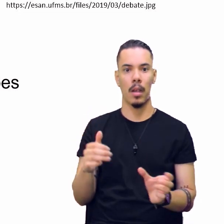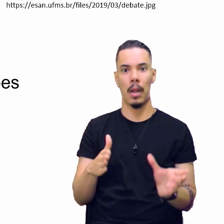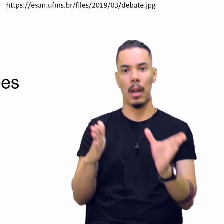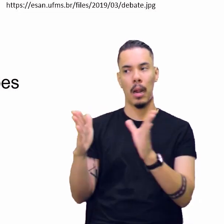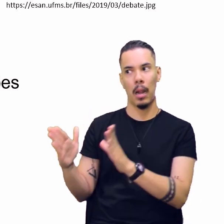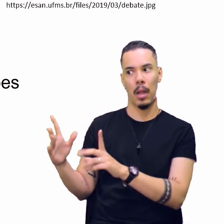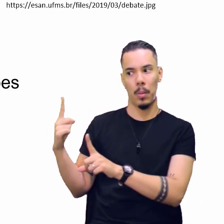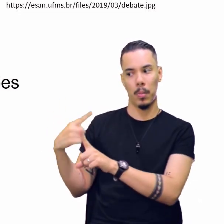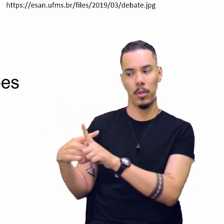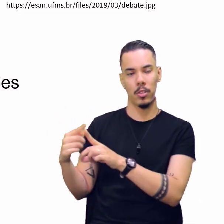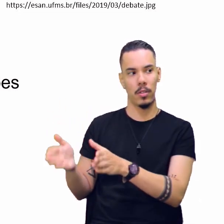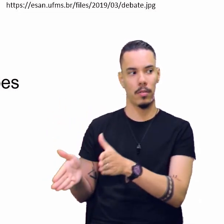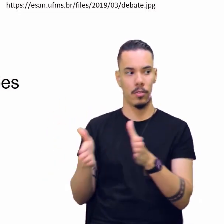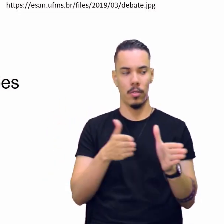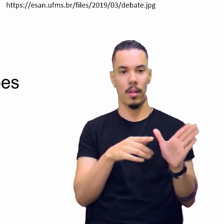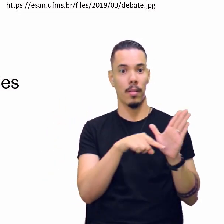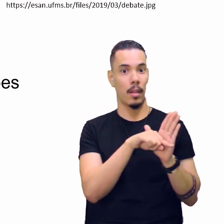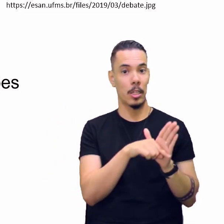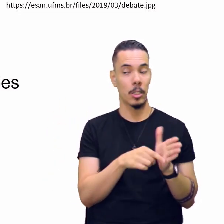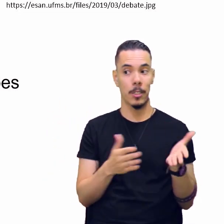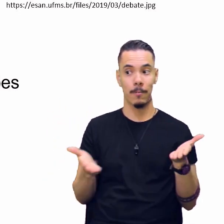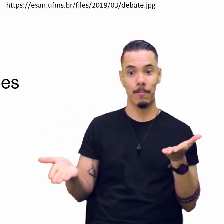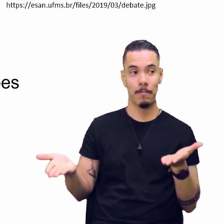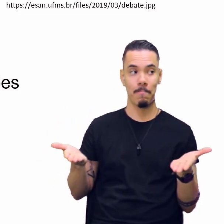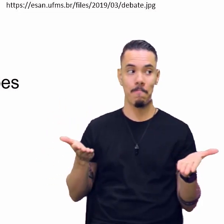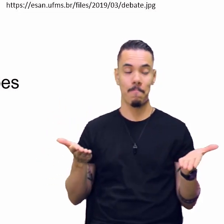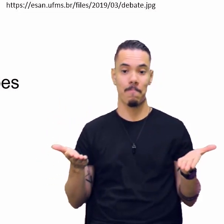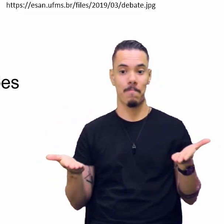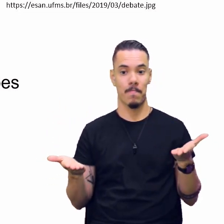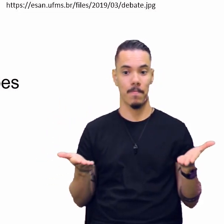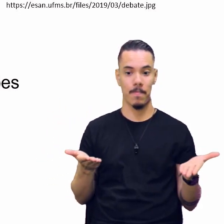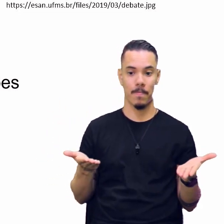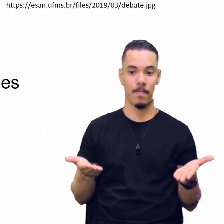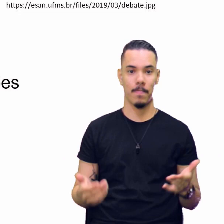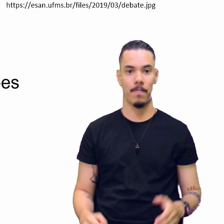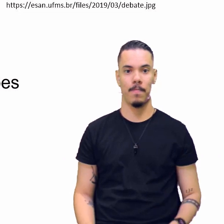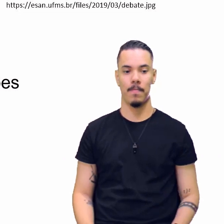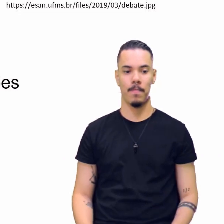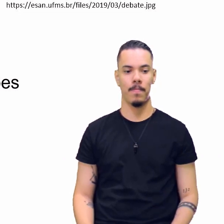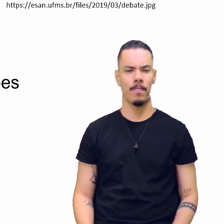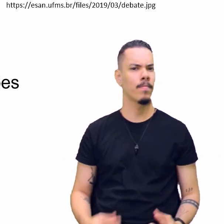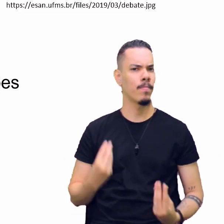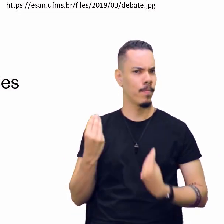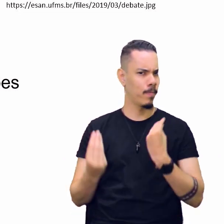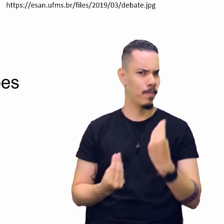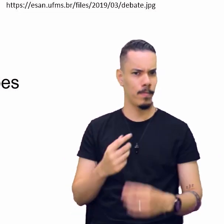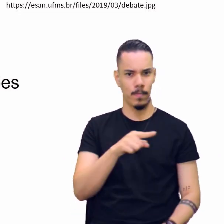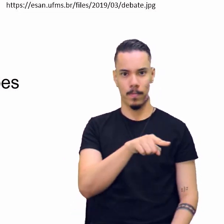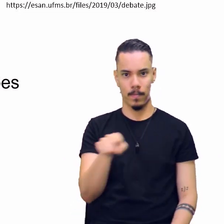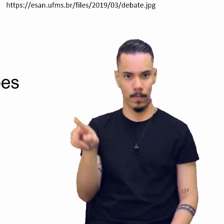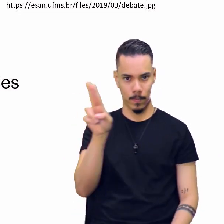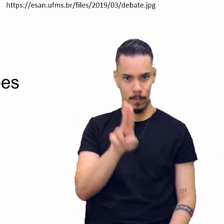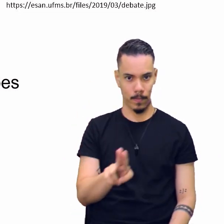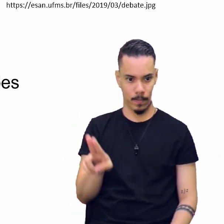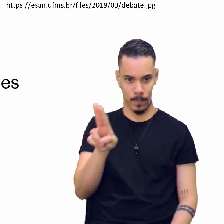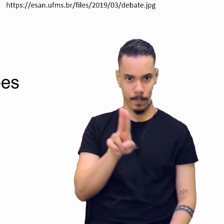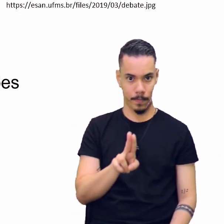positivo ou negativo entre as pessoas, as redes sociais. Como que você usa essa rede